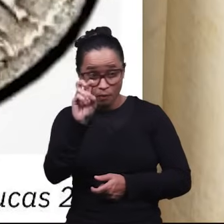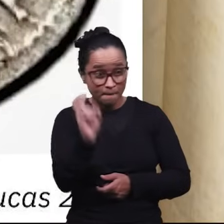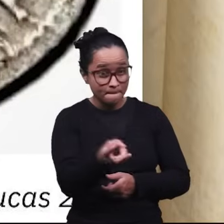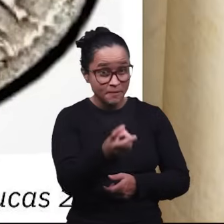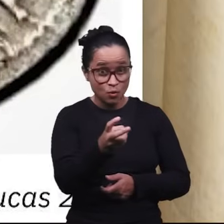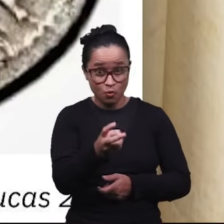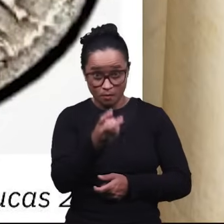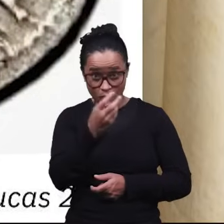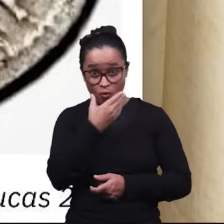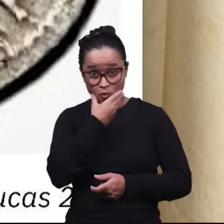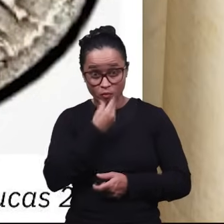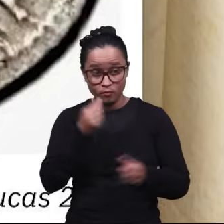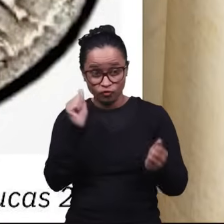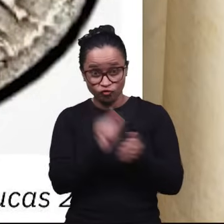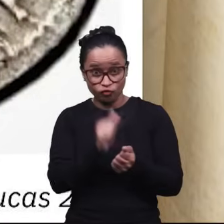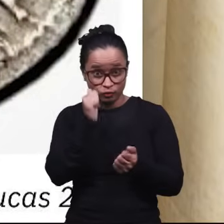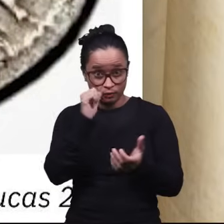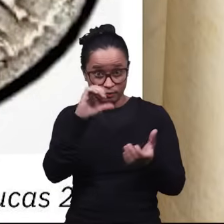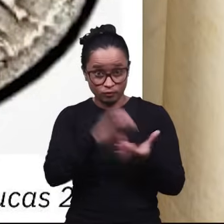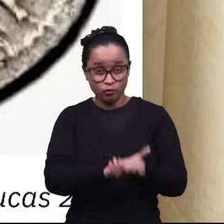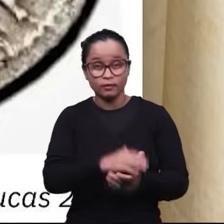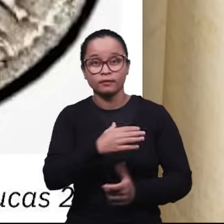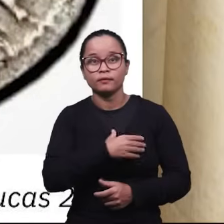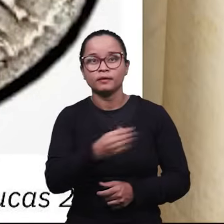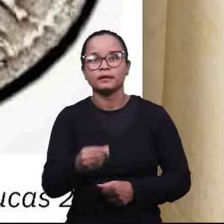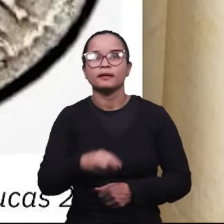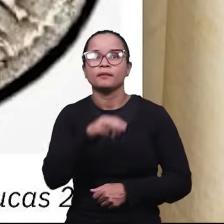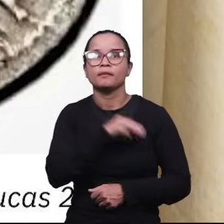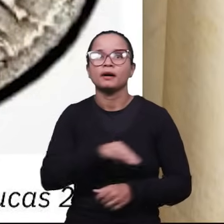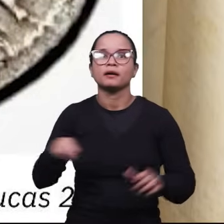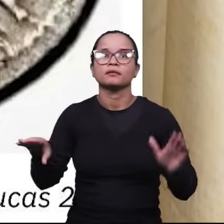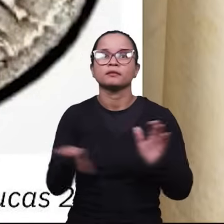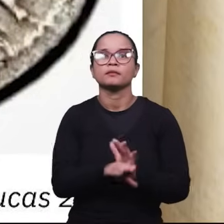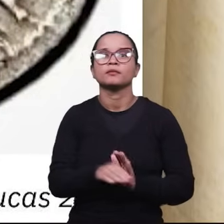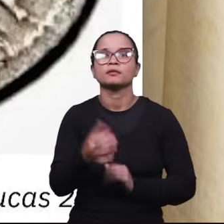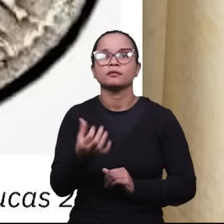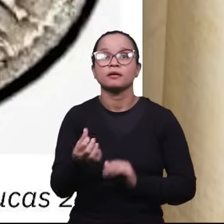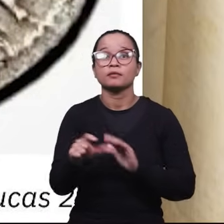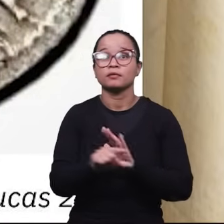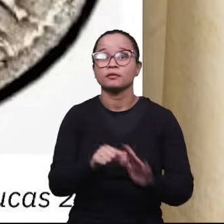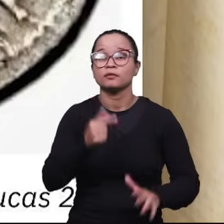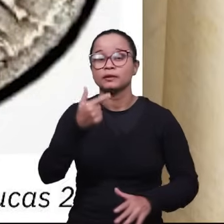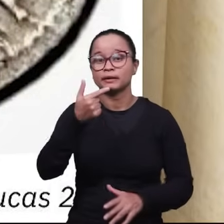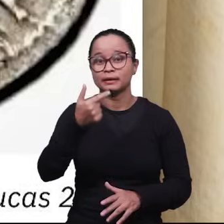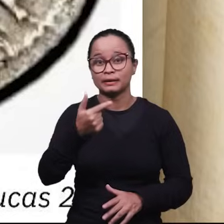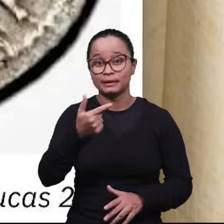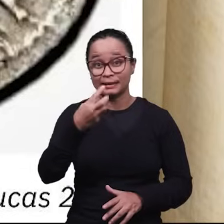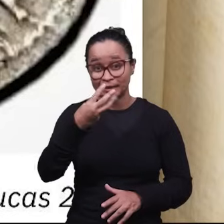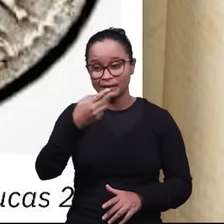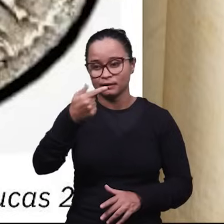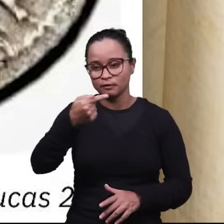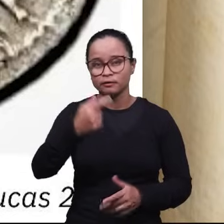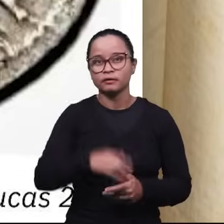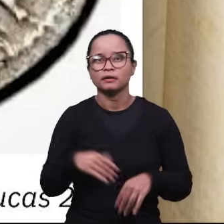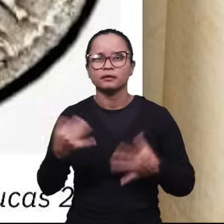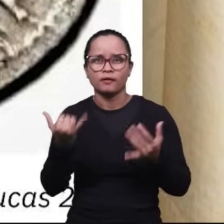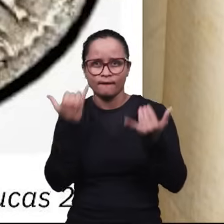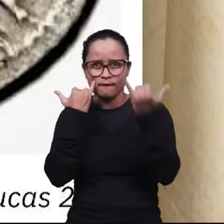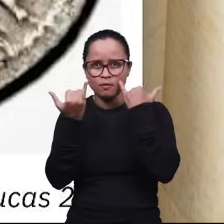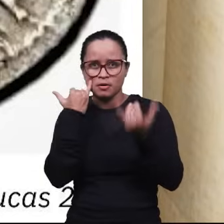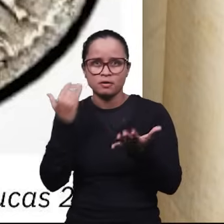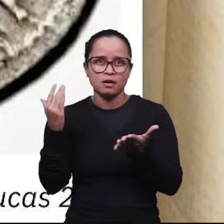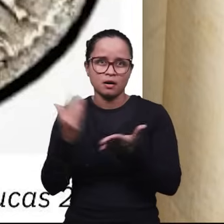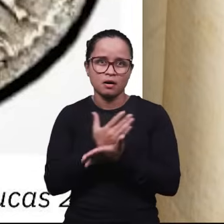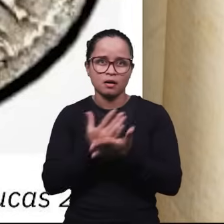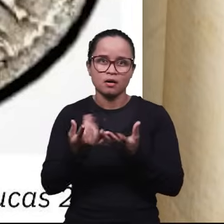esposas e filhos. Está lá em Marcos 6, 37. Então aqui há algumas informações